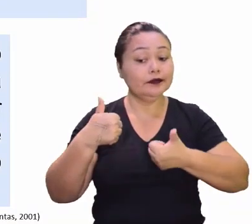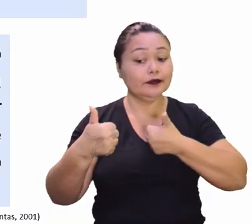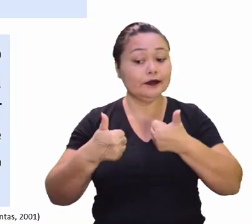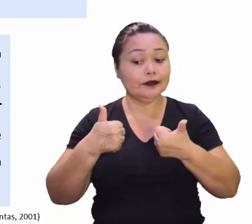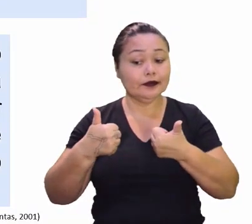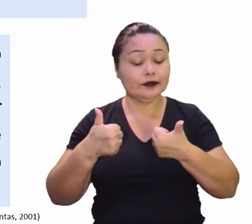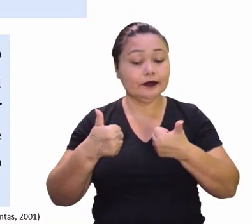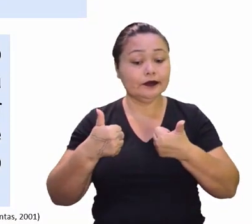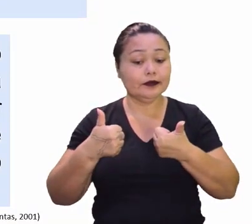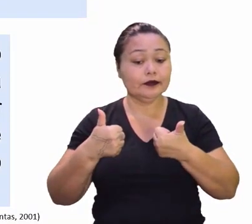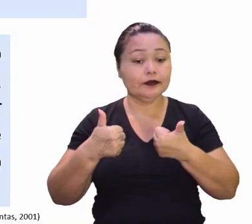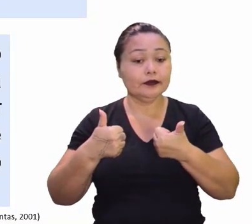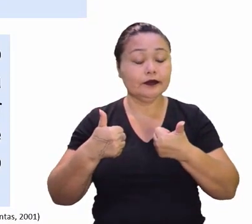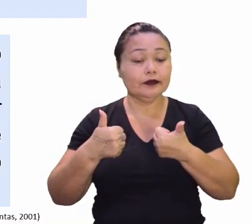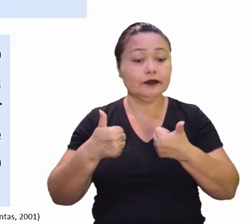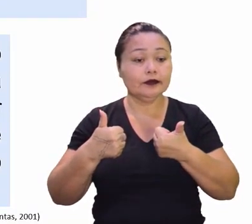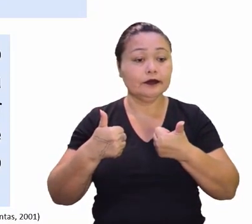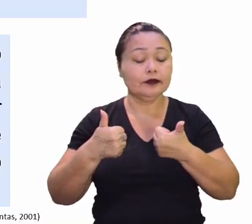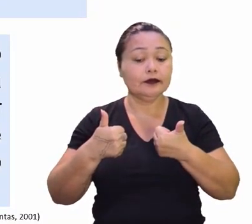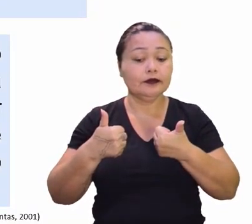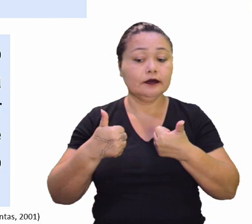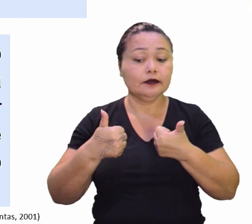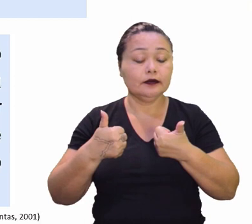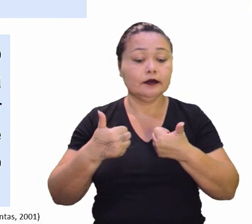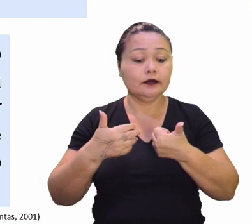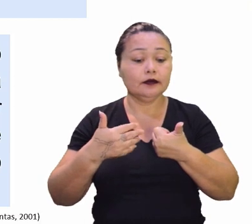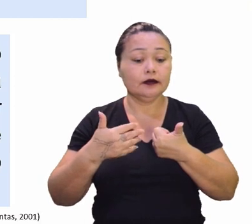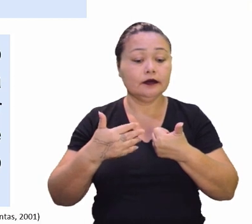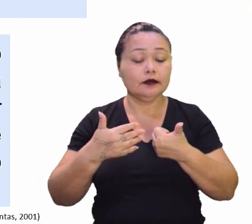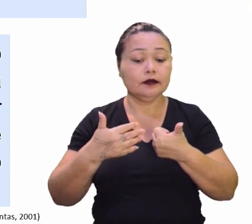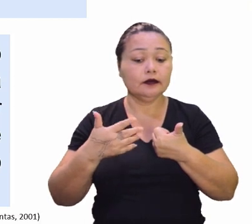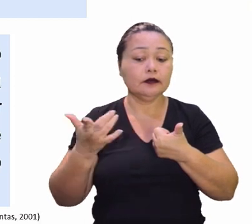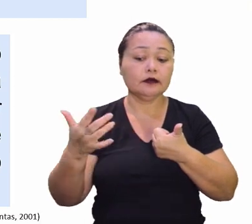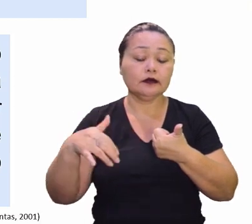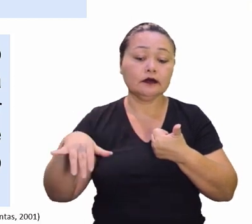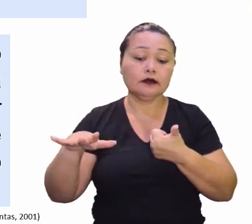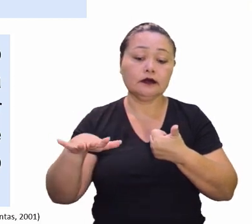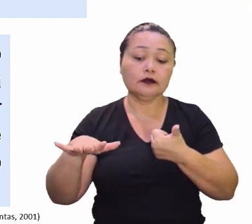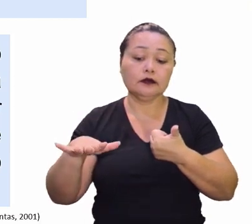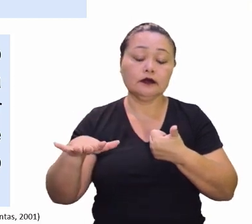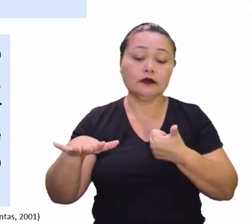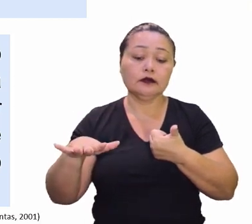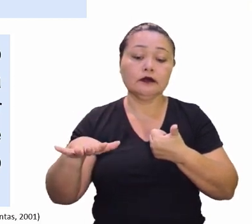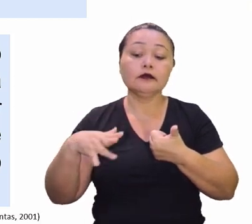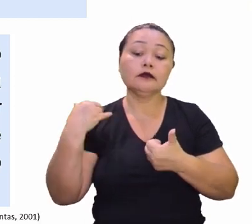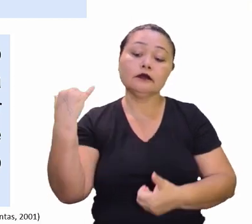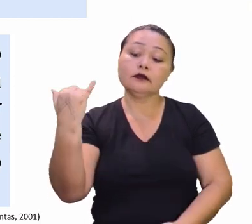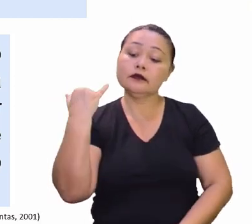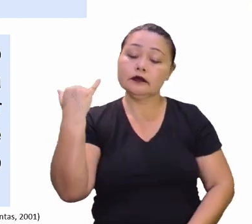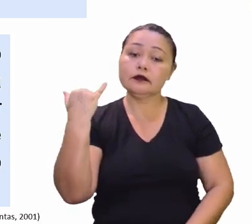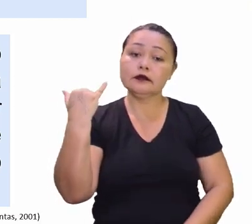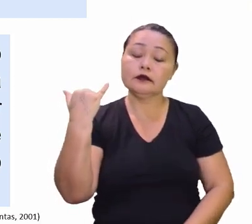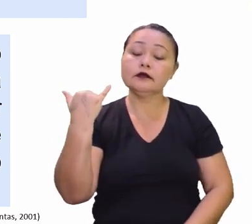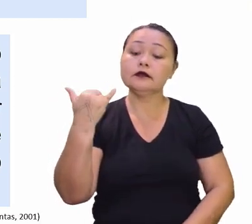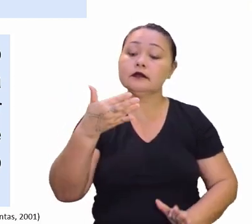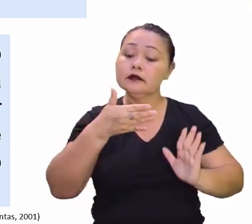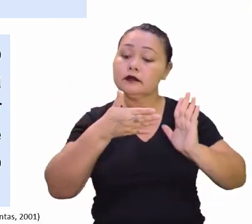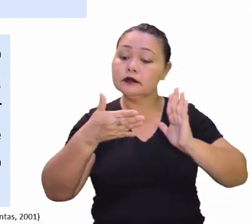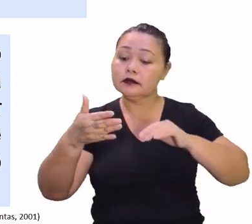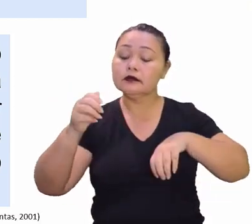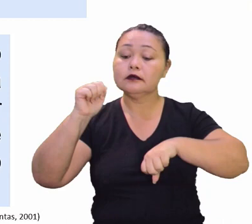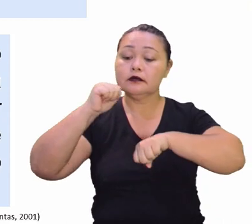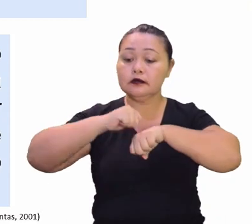Beleza. Falamos... Então, Rogério, então a gente vê que a importância que teve, né, o ciclo